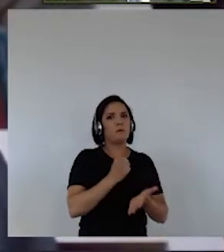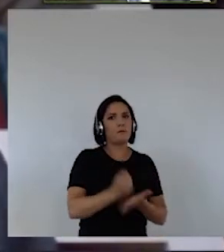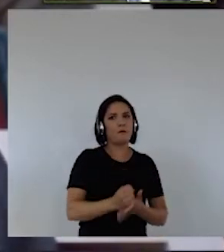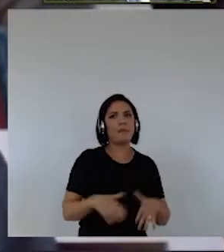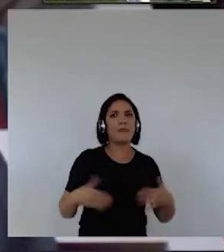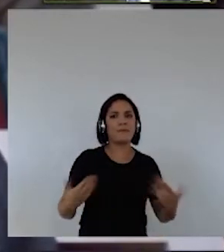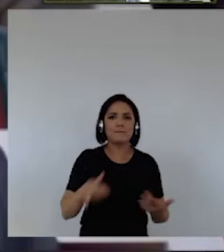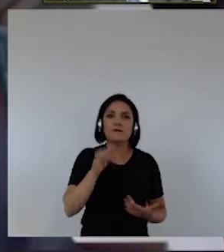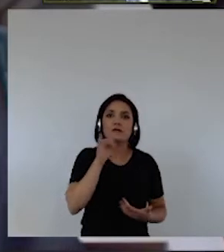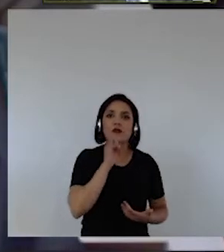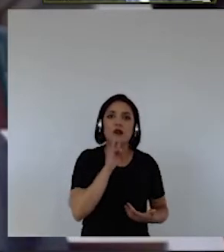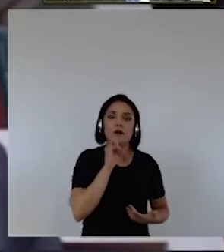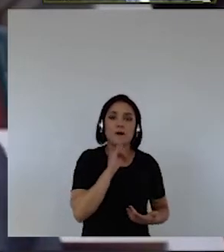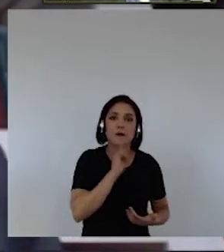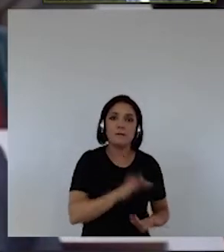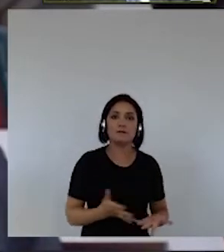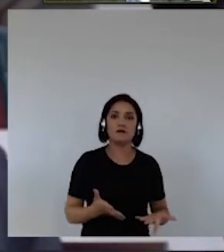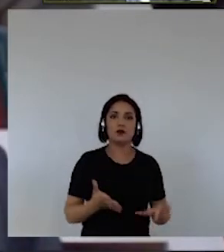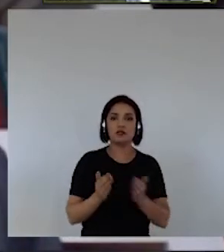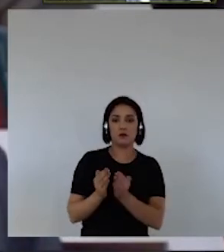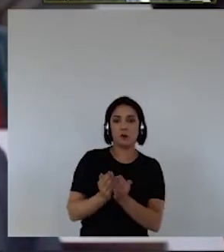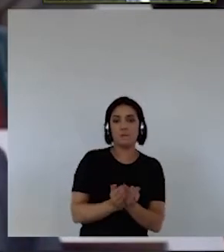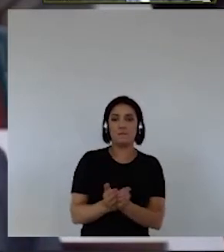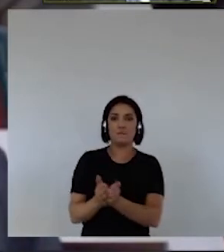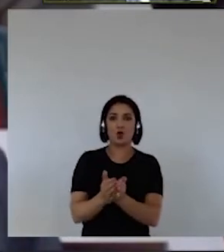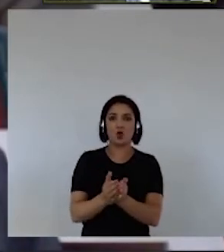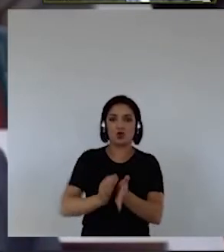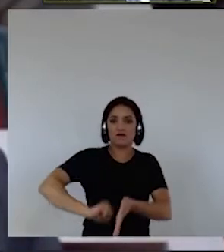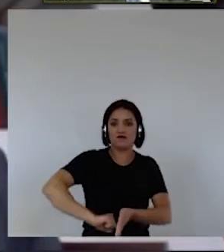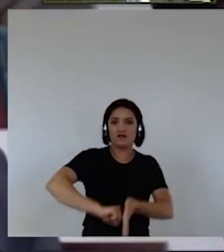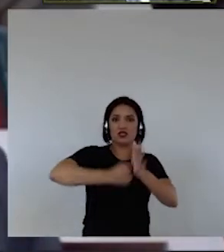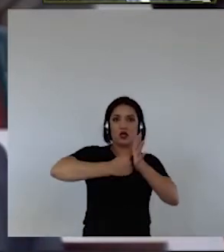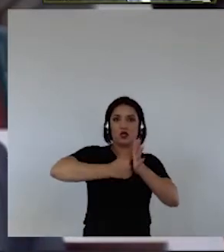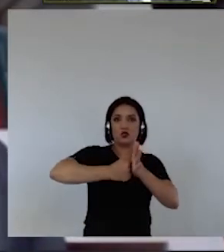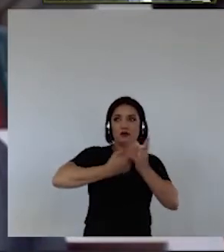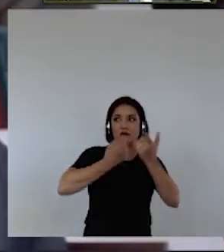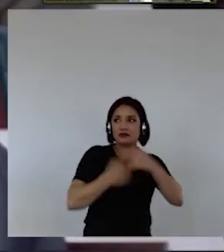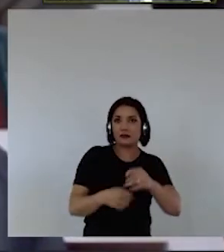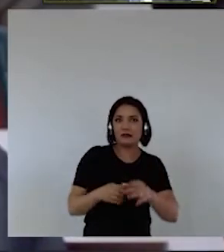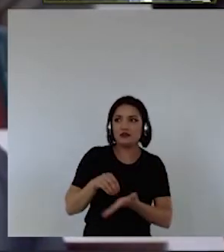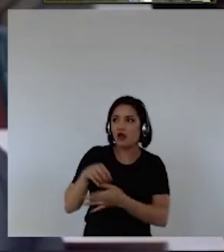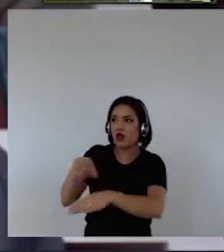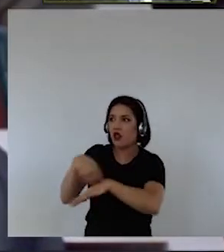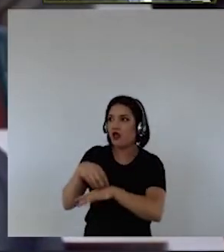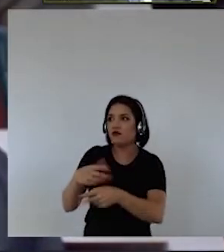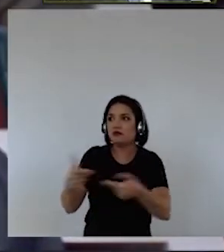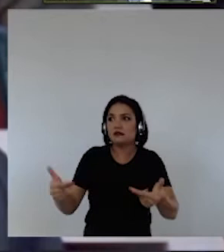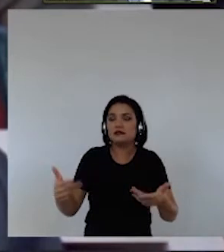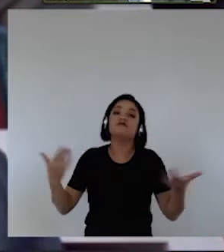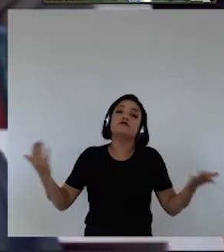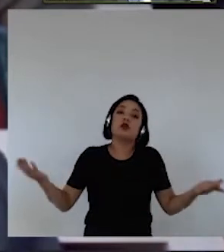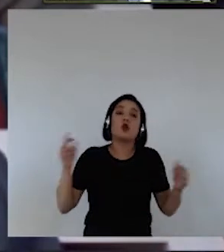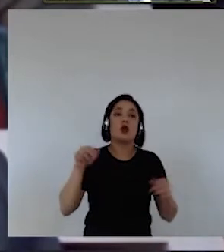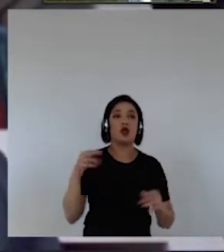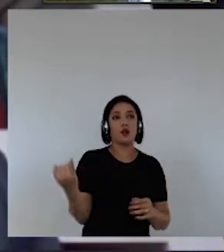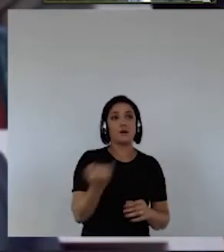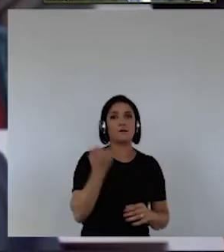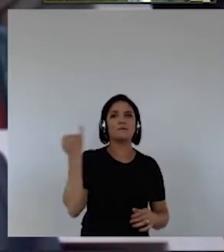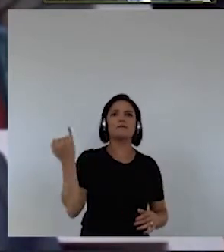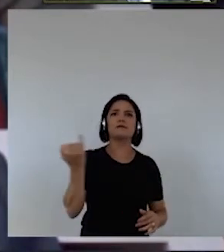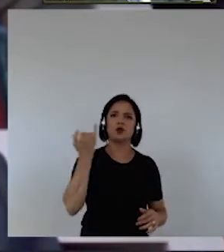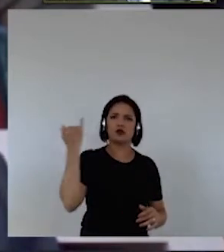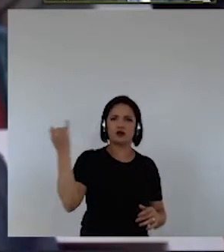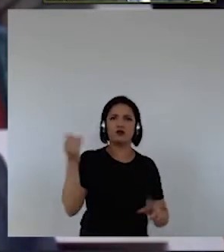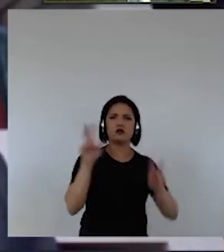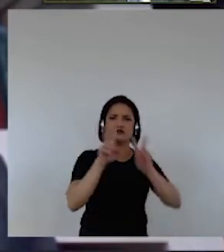você tem que disponibilizar o porto para o navio, o porto está fechado por conta da pandemia. Então, é muito importante, nas questões de